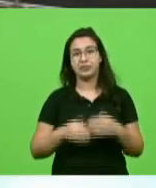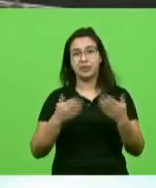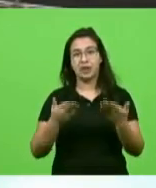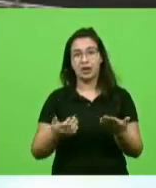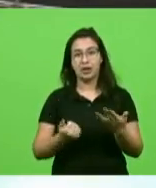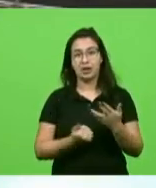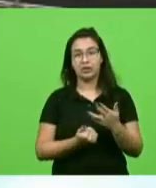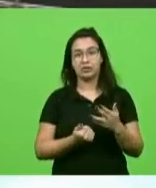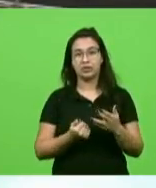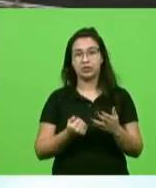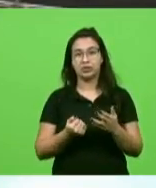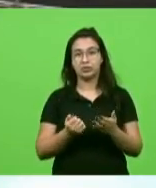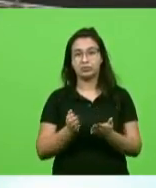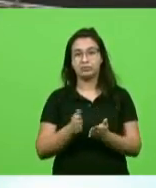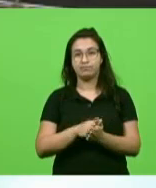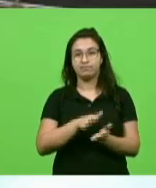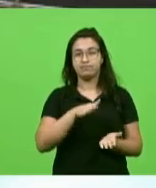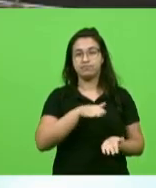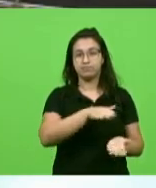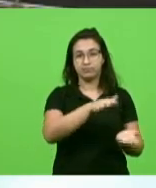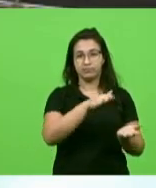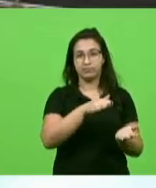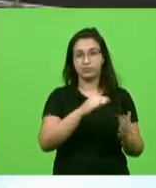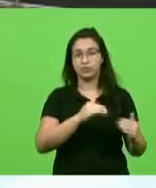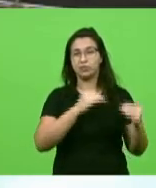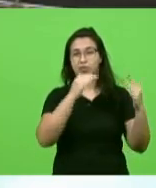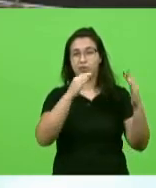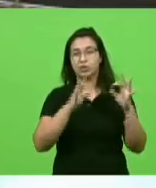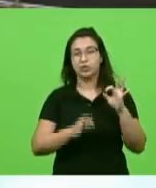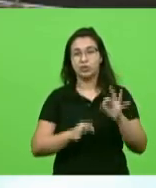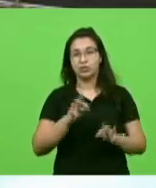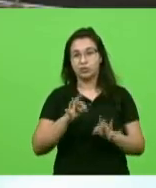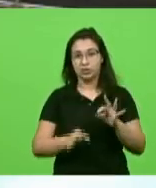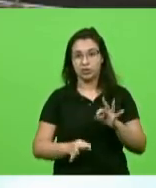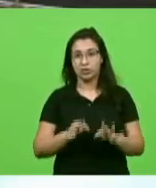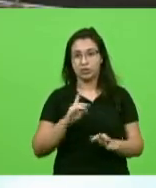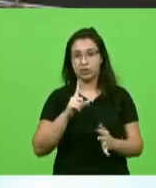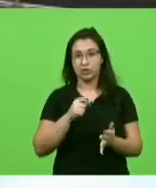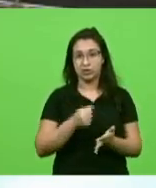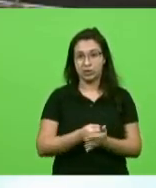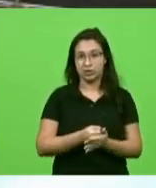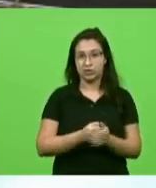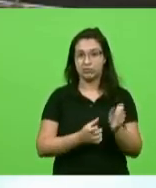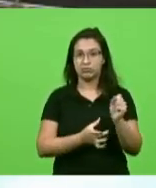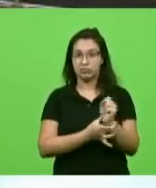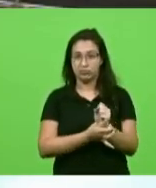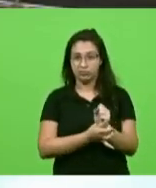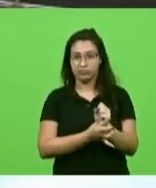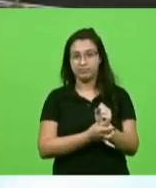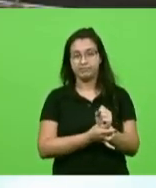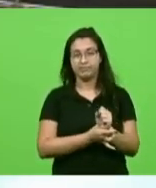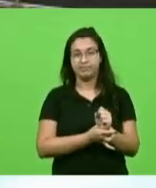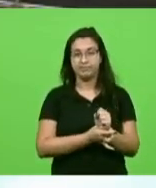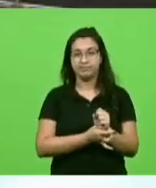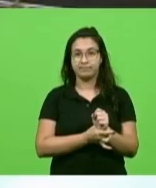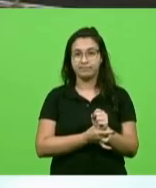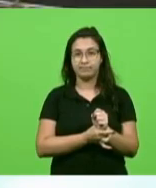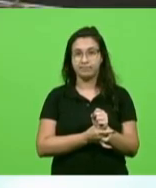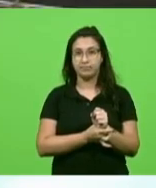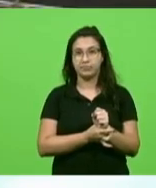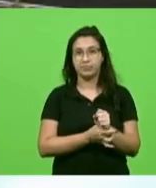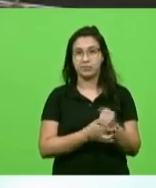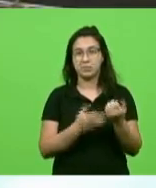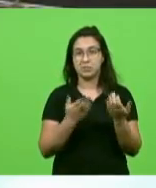para a Seara do Tribunal Superior de Justiça em diante das medidas cautelares a partir daí